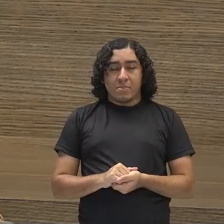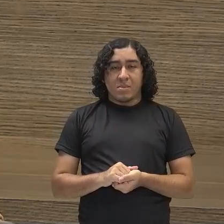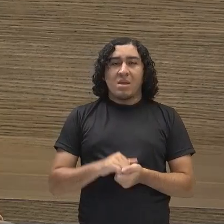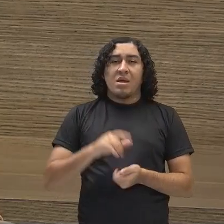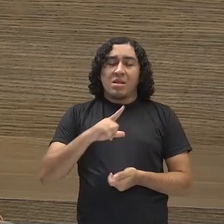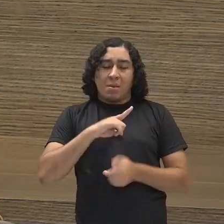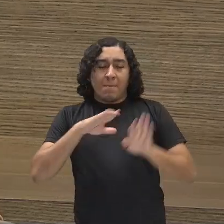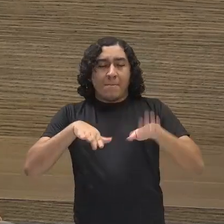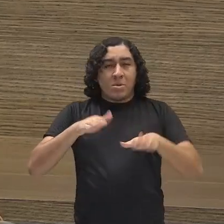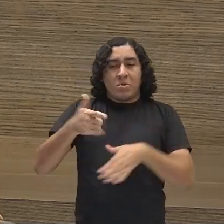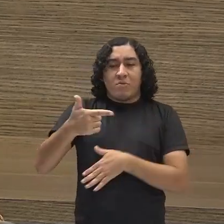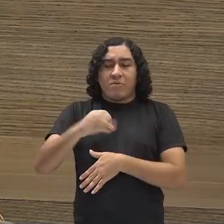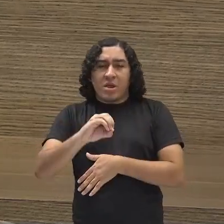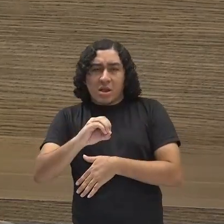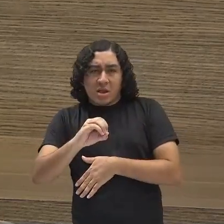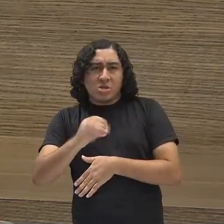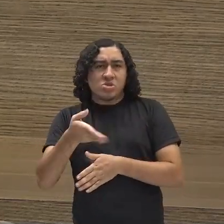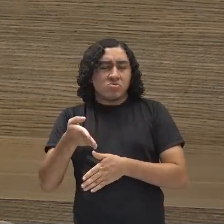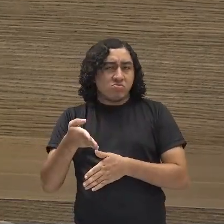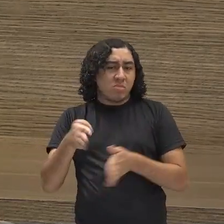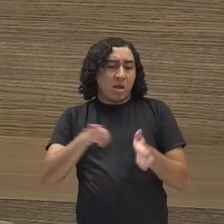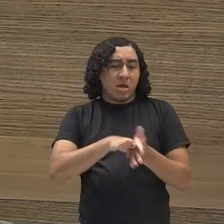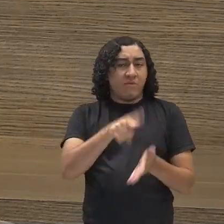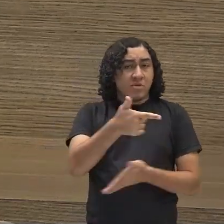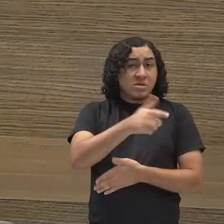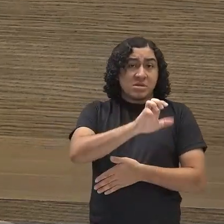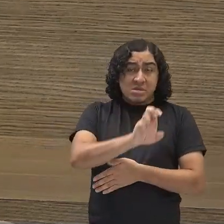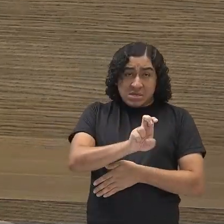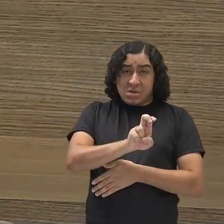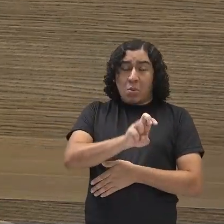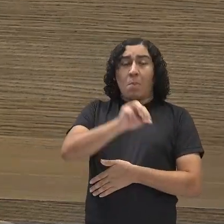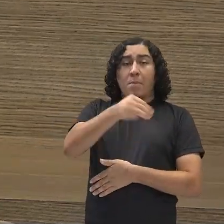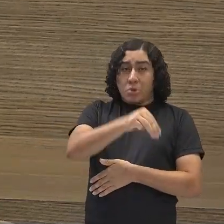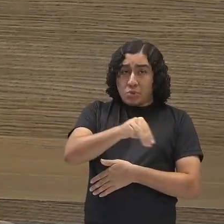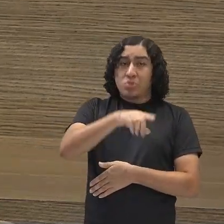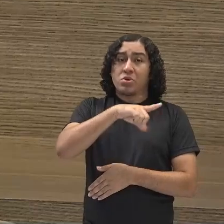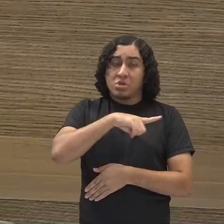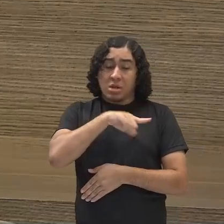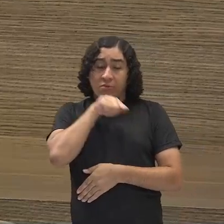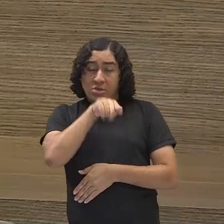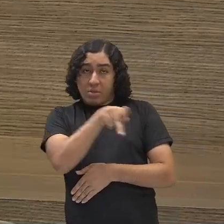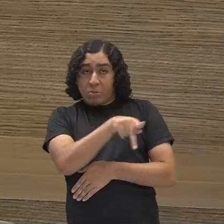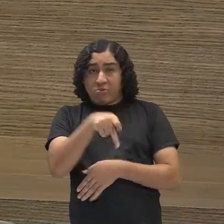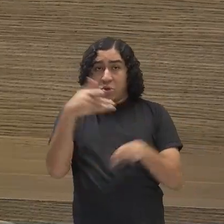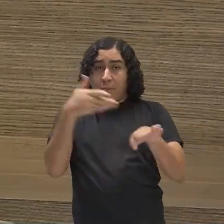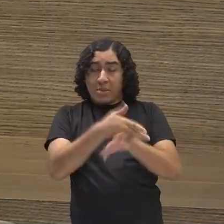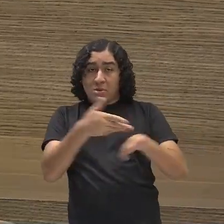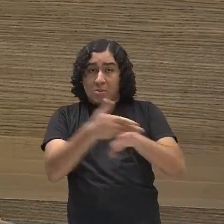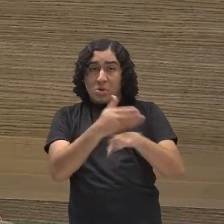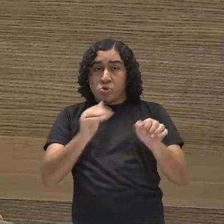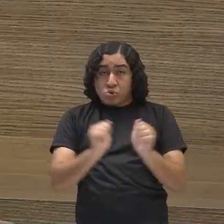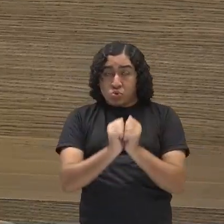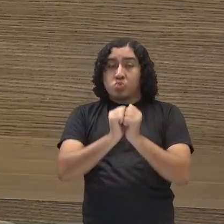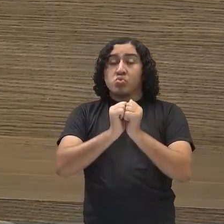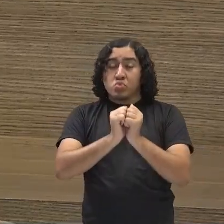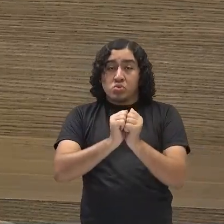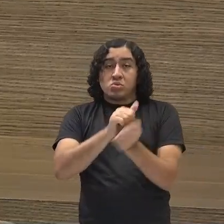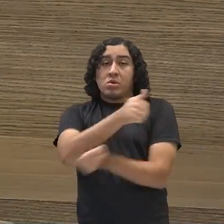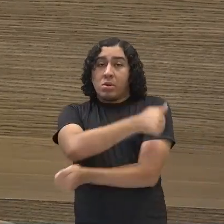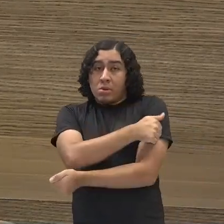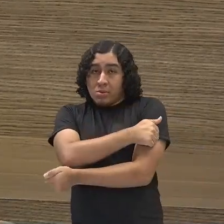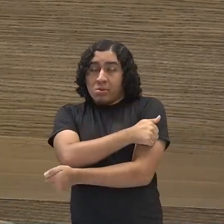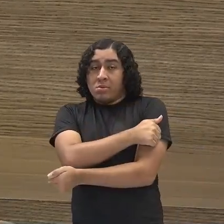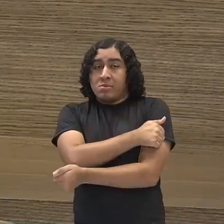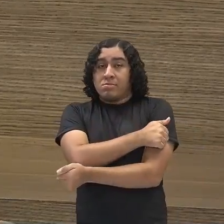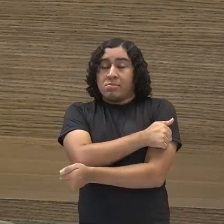minutinhos que é destinado a você, professor, para a sua participação aqui no estúdio, tanto a sua quanto do aluno. Então, a gente não pode deixar de